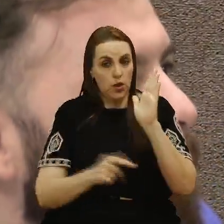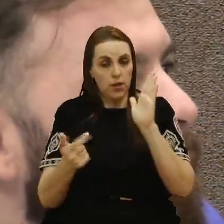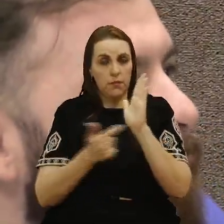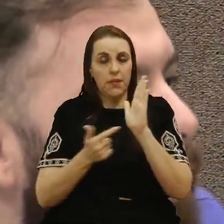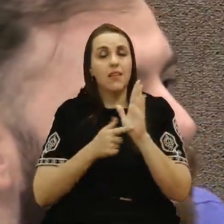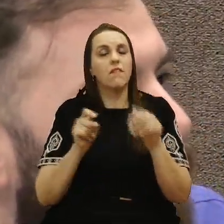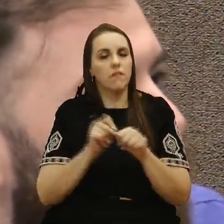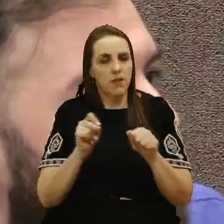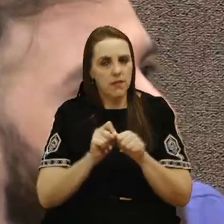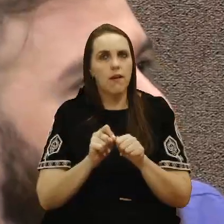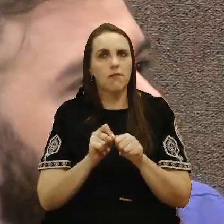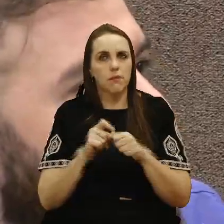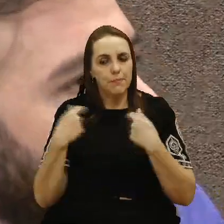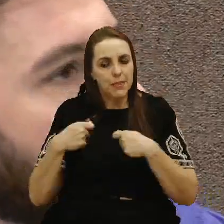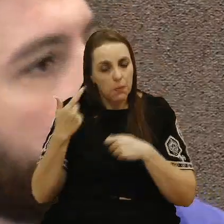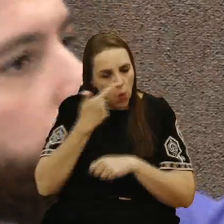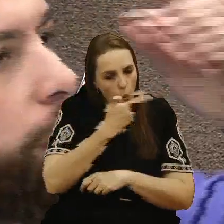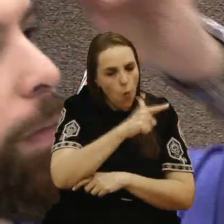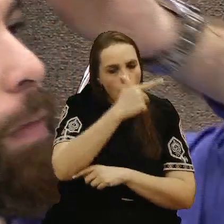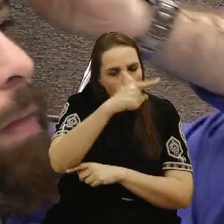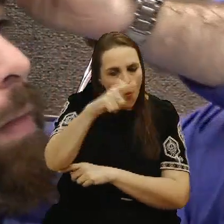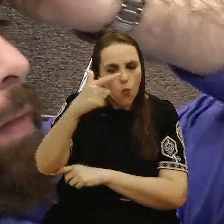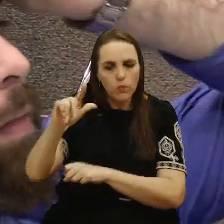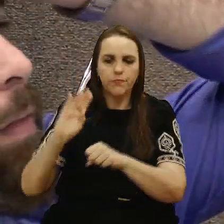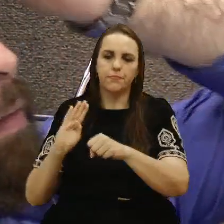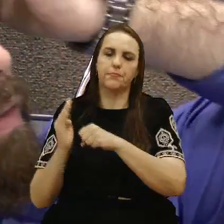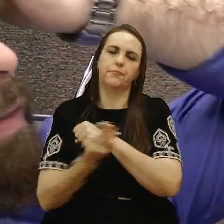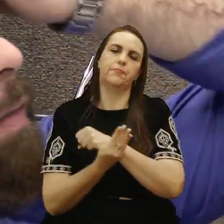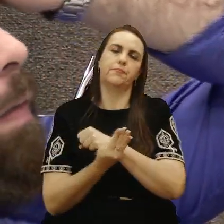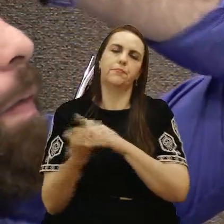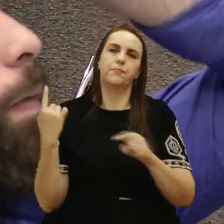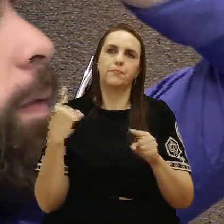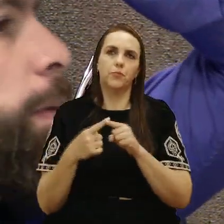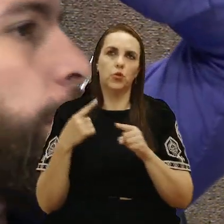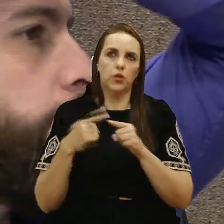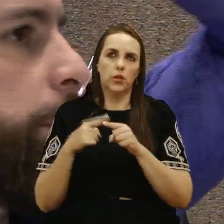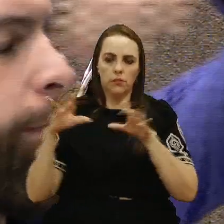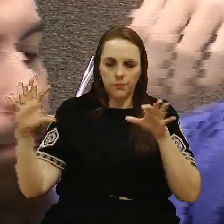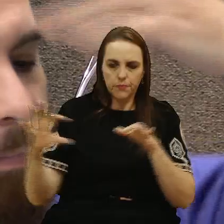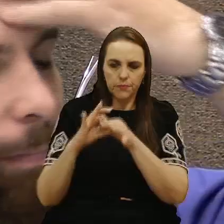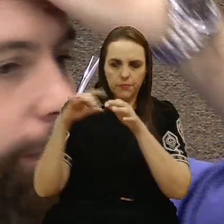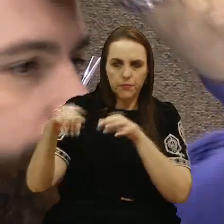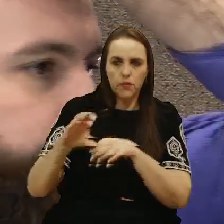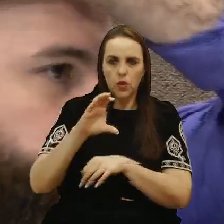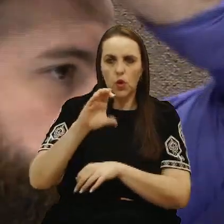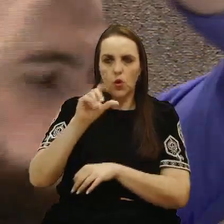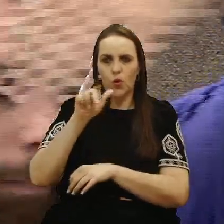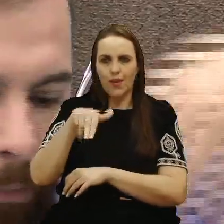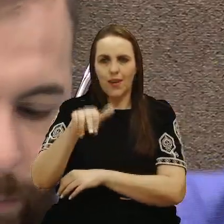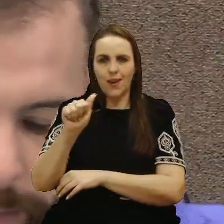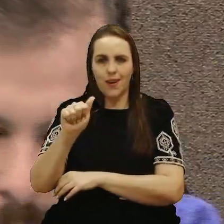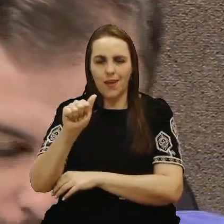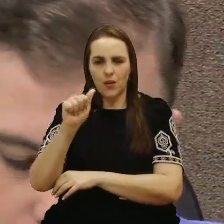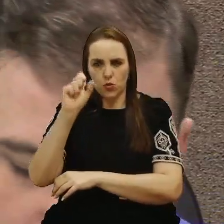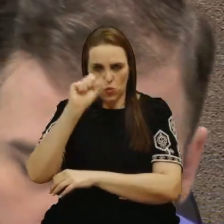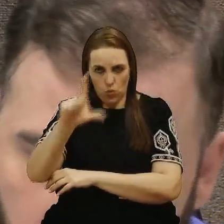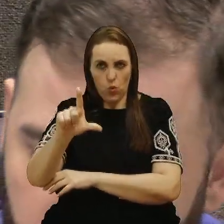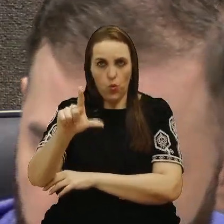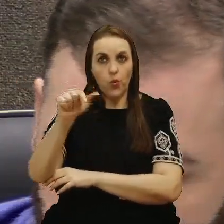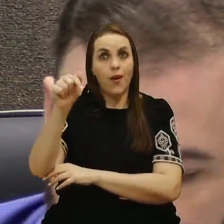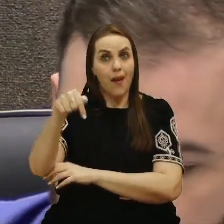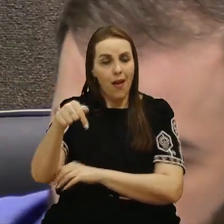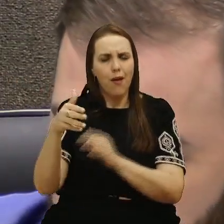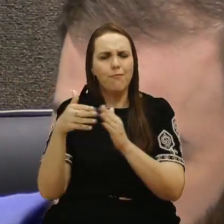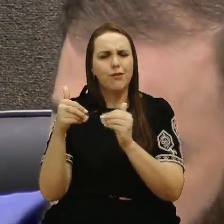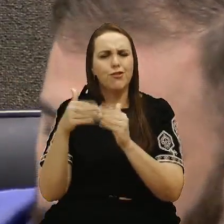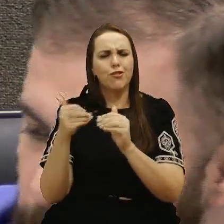Precisamos que vá para outros bairros, porque essa questão ali que liga o Colina do Sol ali, é solicitação